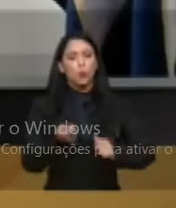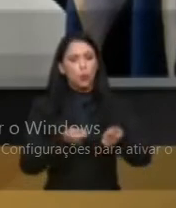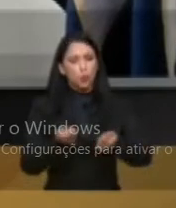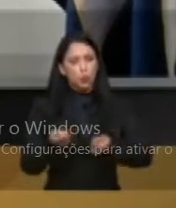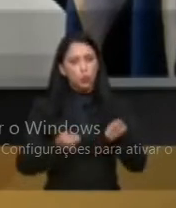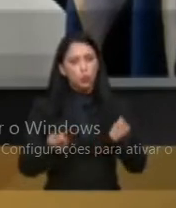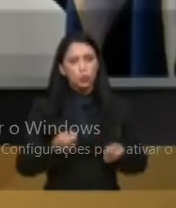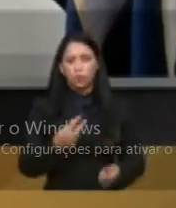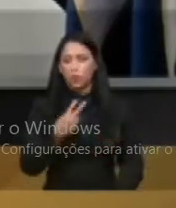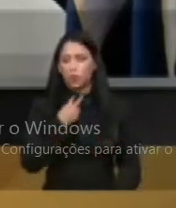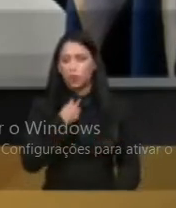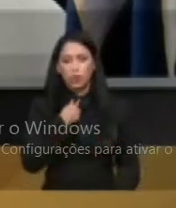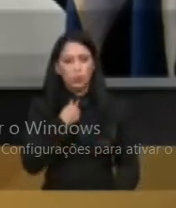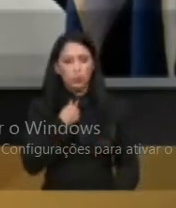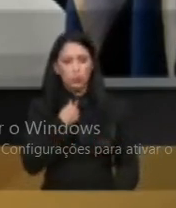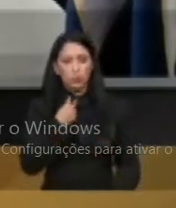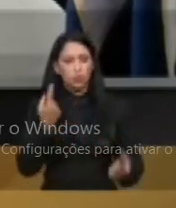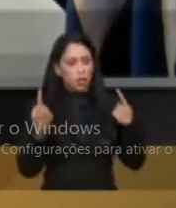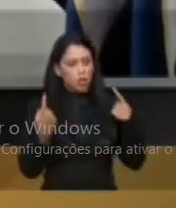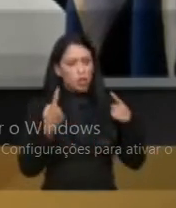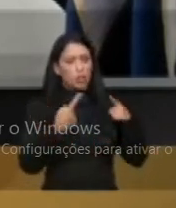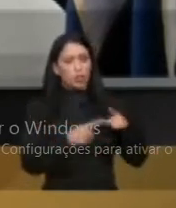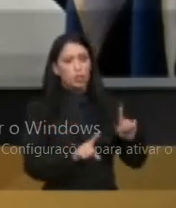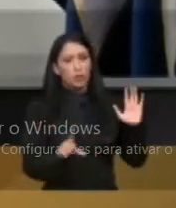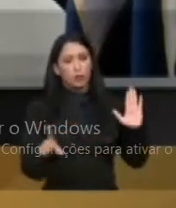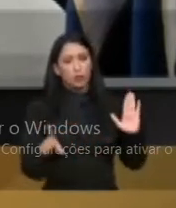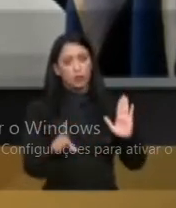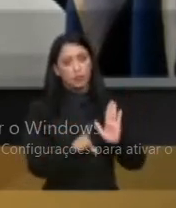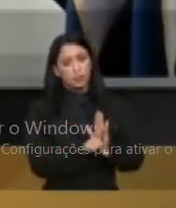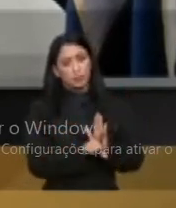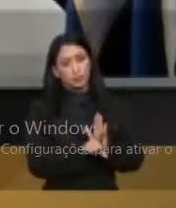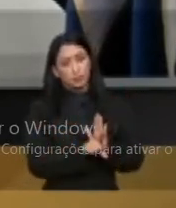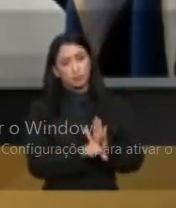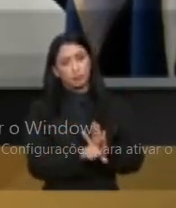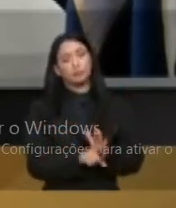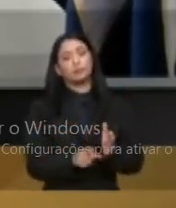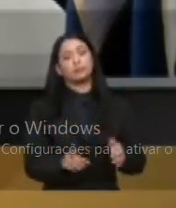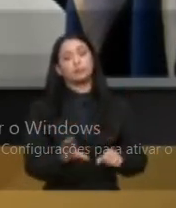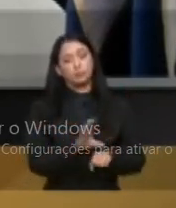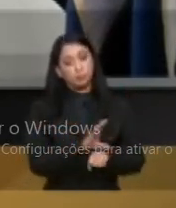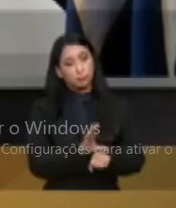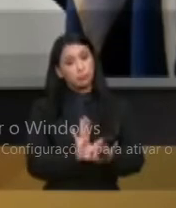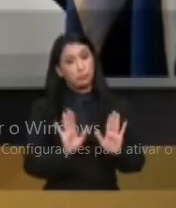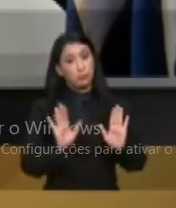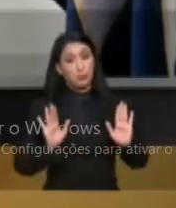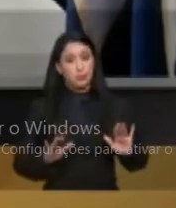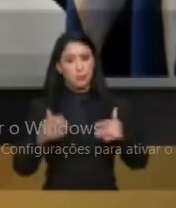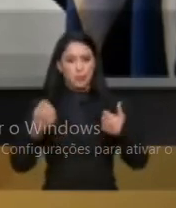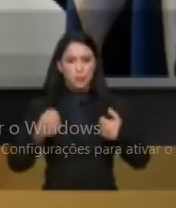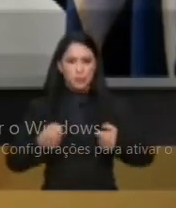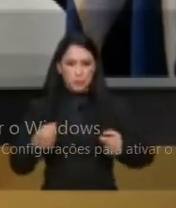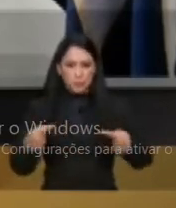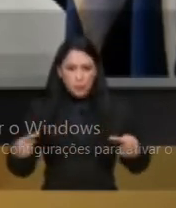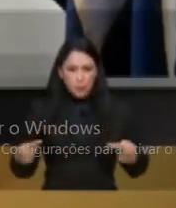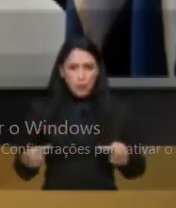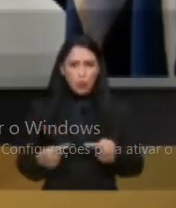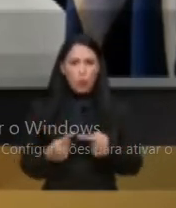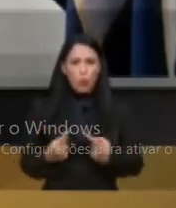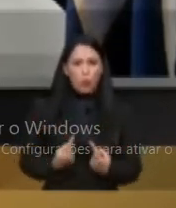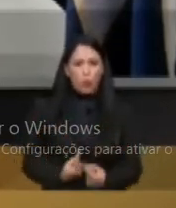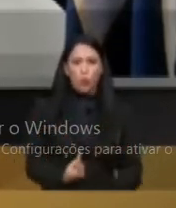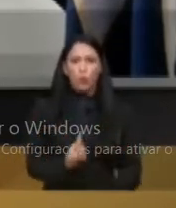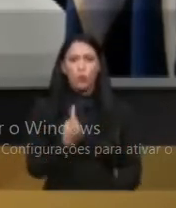controle abstrato não pode consistir em suscitada violação de legislação infraconstitucional, mas deve